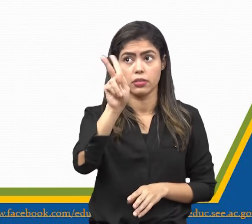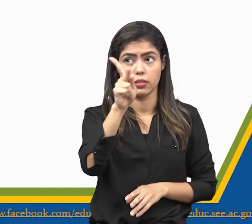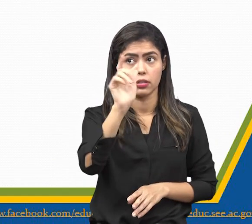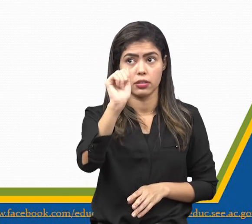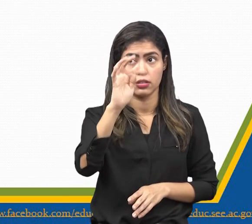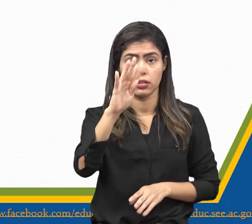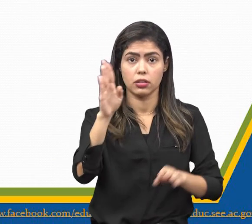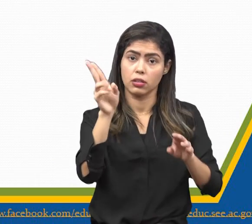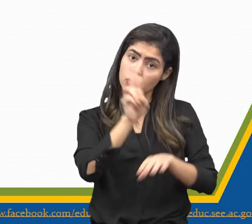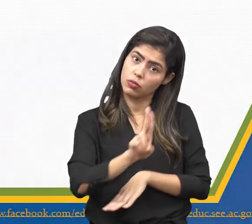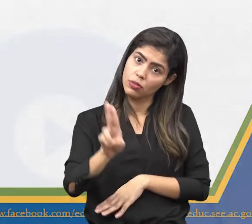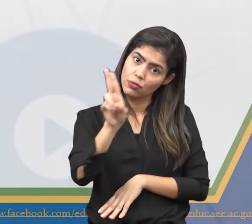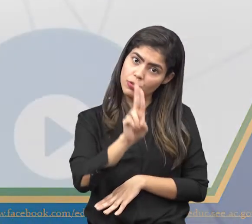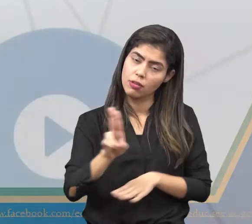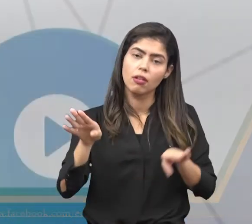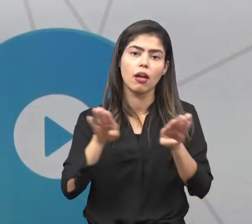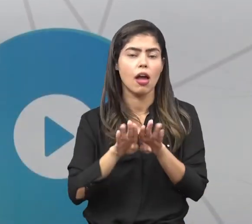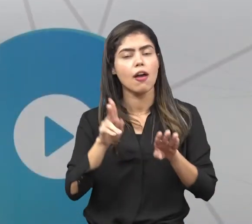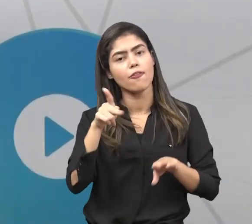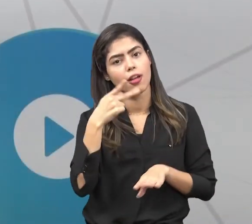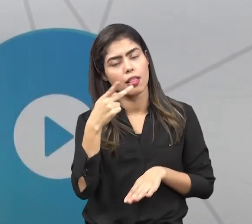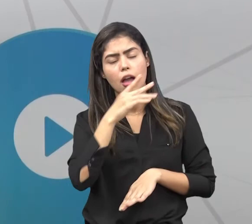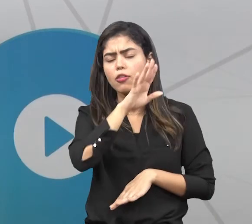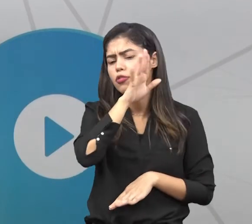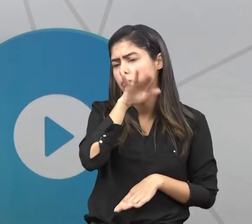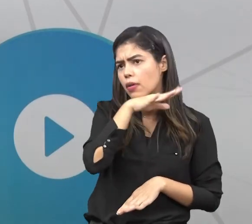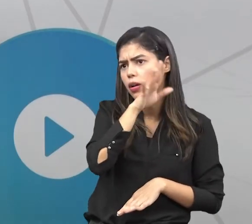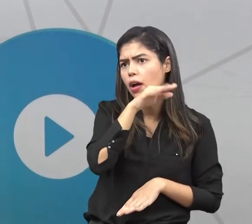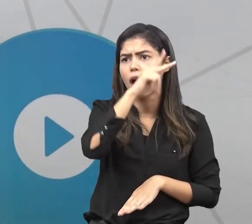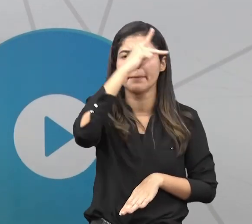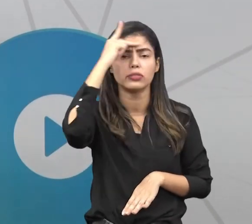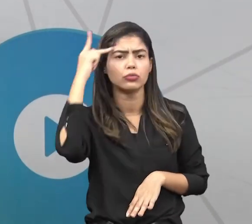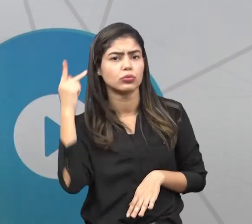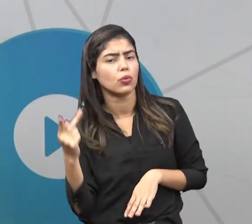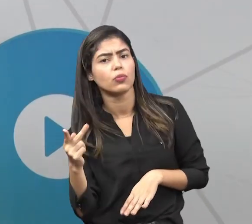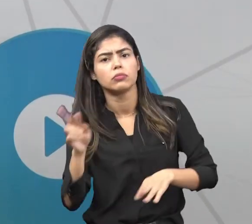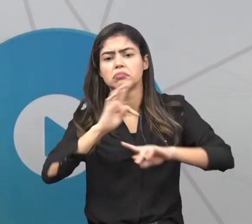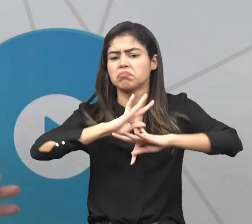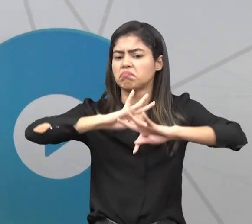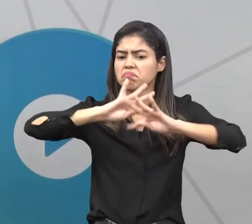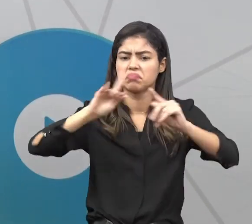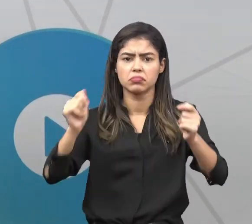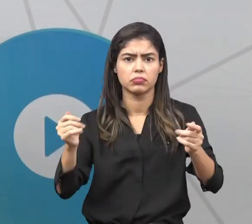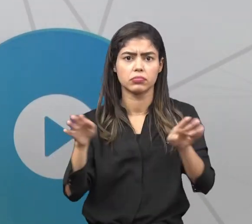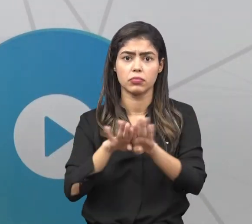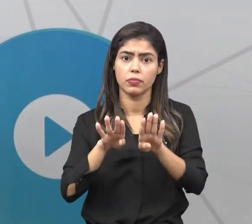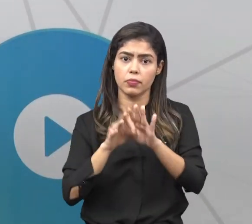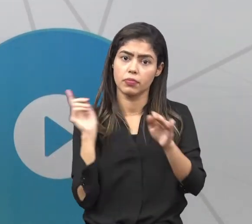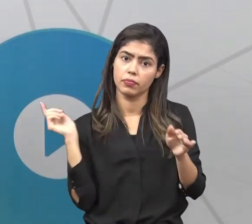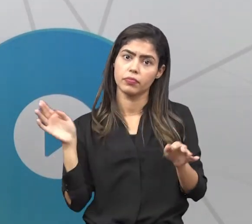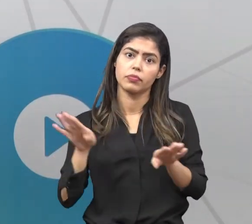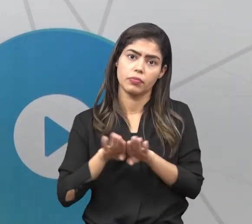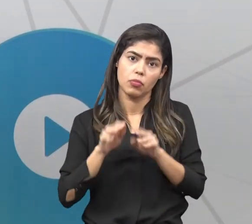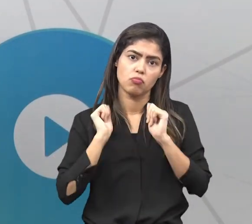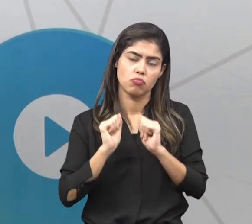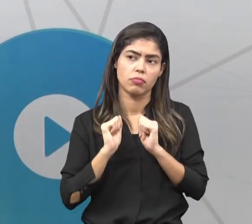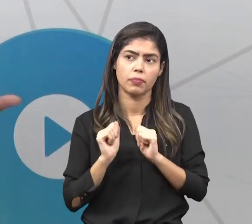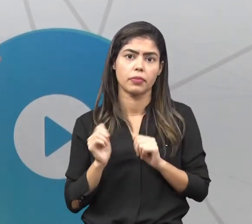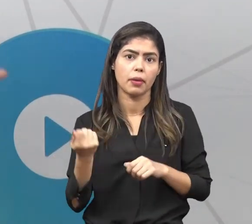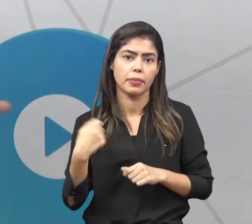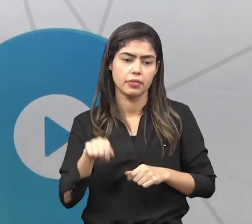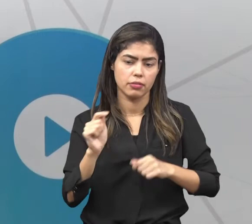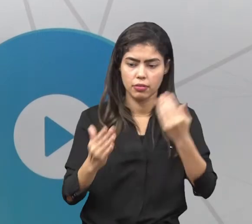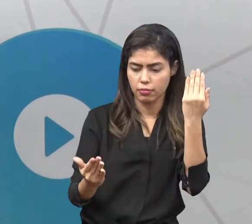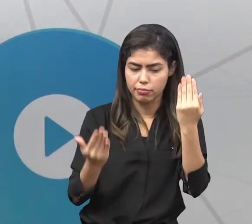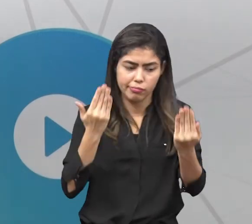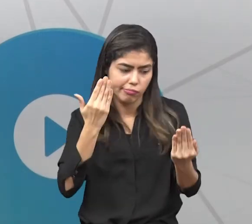O that, ele serve para falar sobre animais, pessoas, todo mundo cabe no that. Então, você não precisa mais ficar